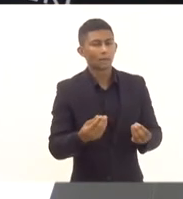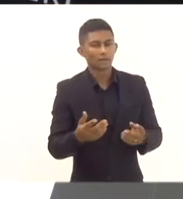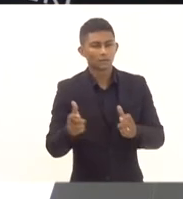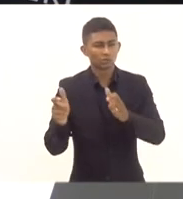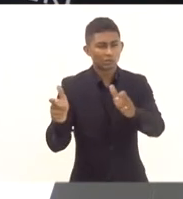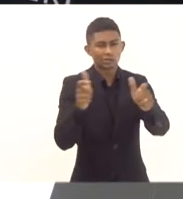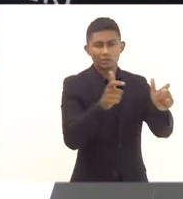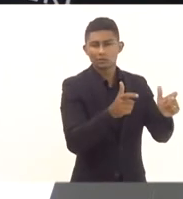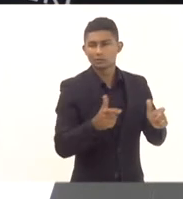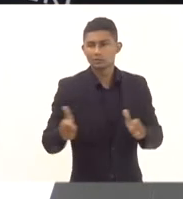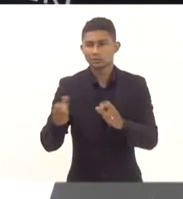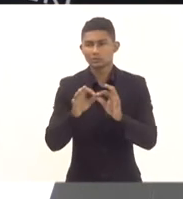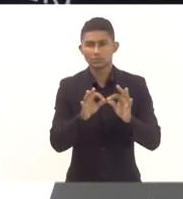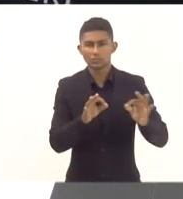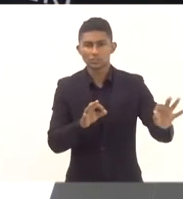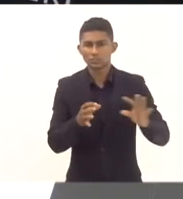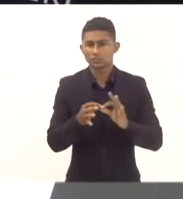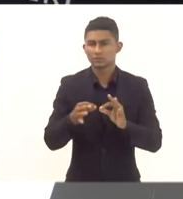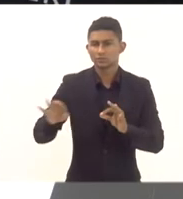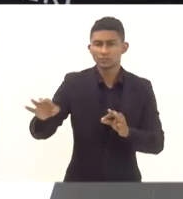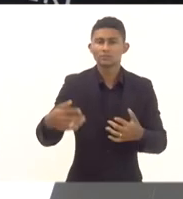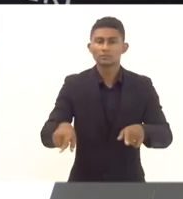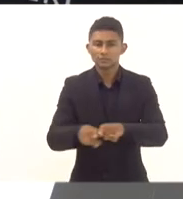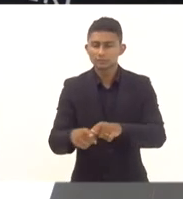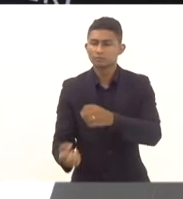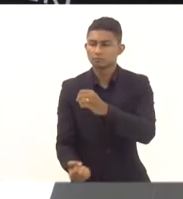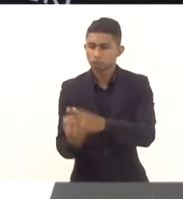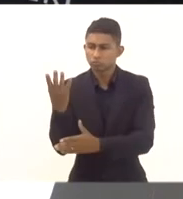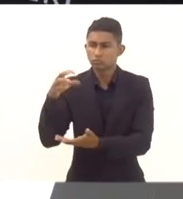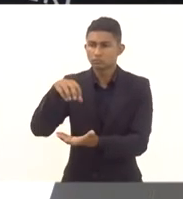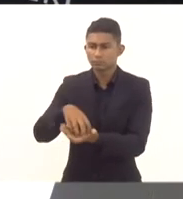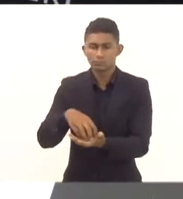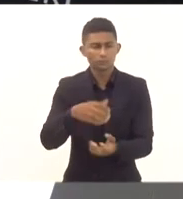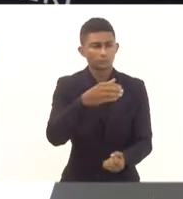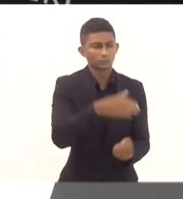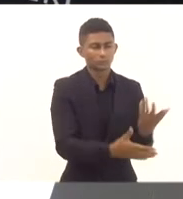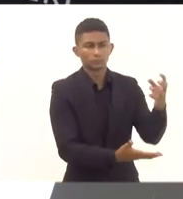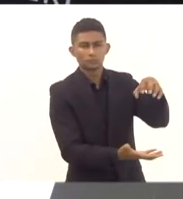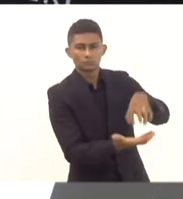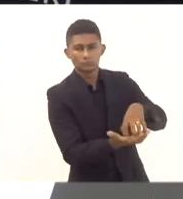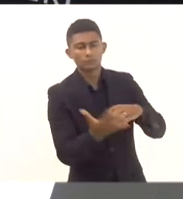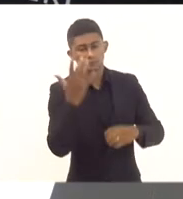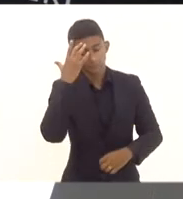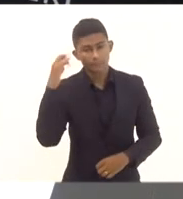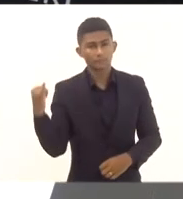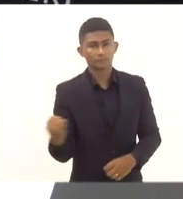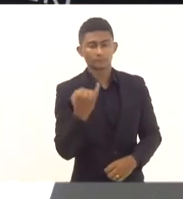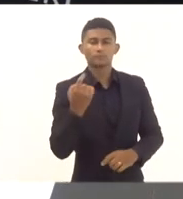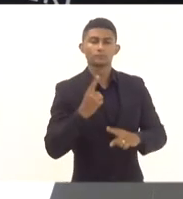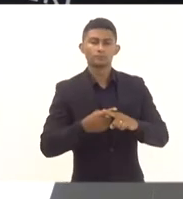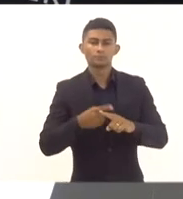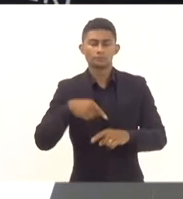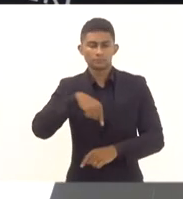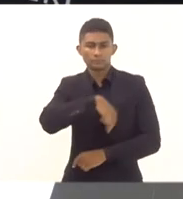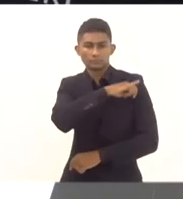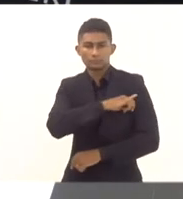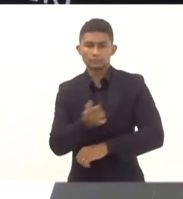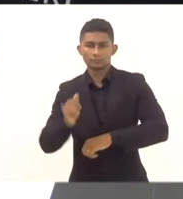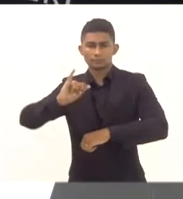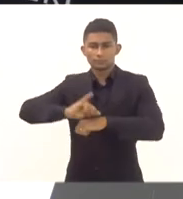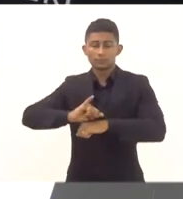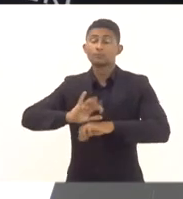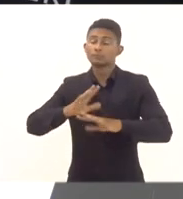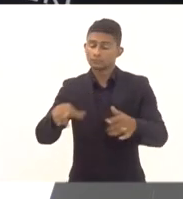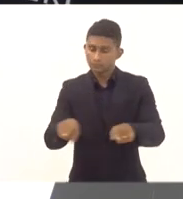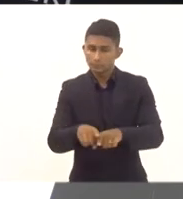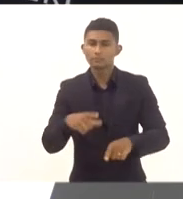também serem abertos eu acho que seria muito importante a gente está tratando da capital do Estado mas nós temos regiões